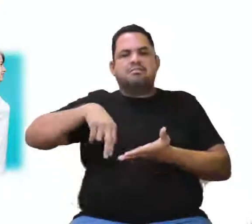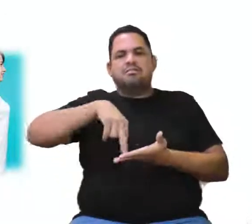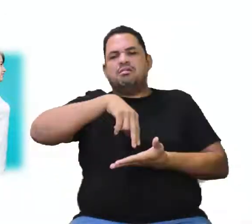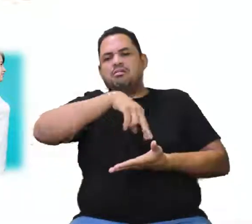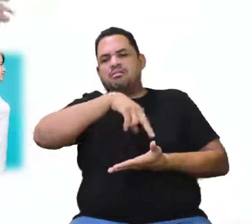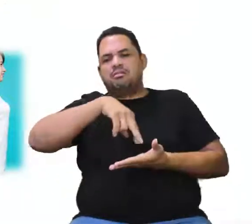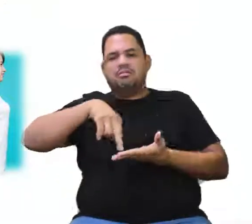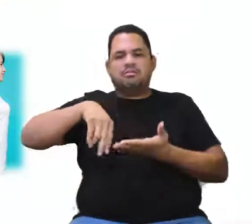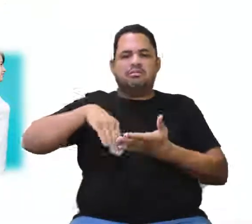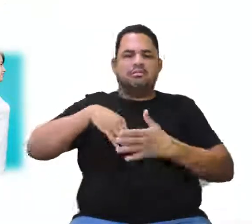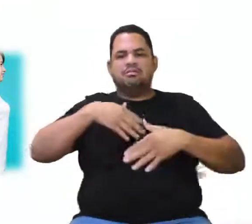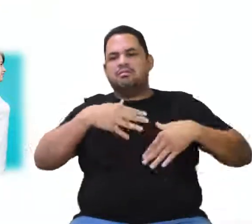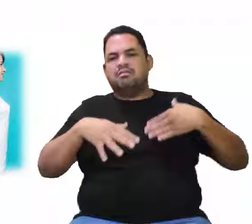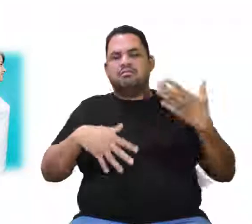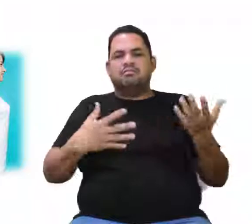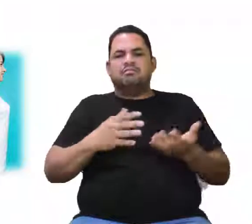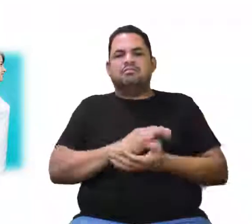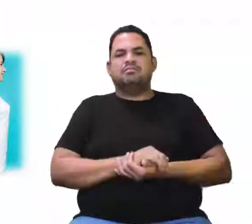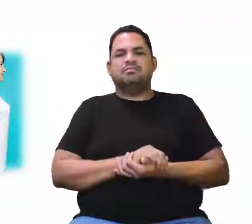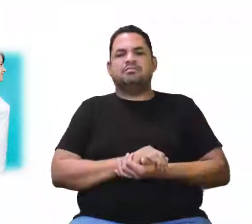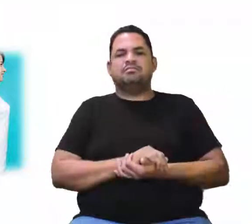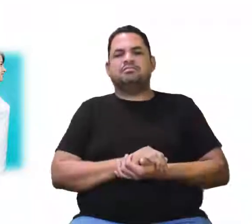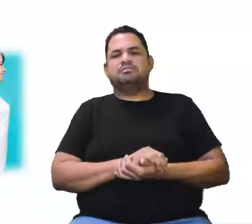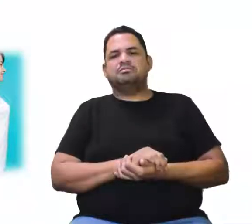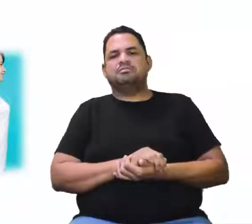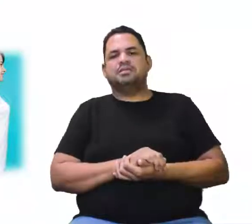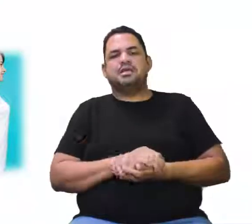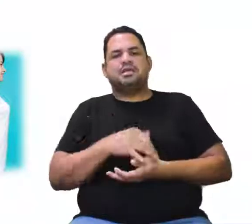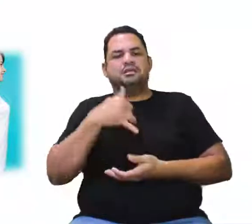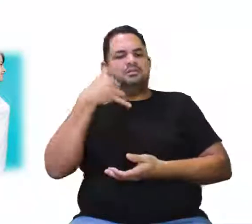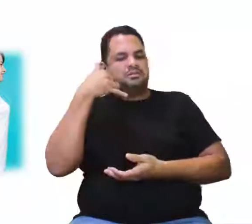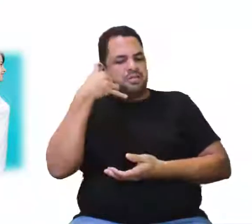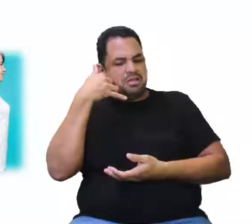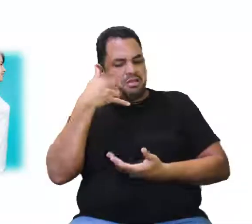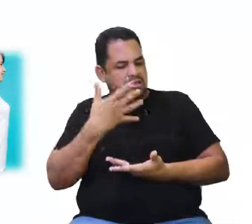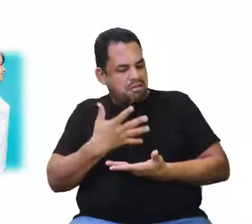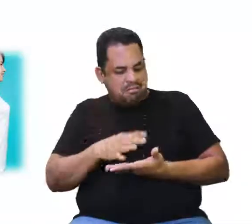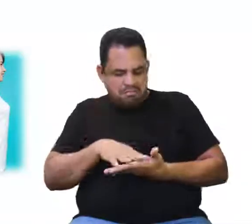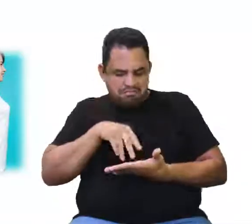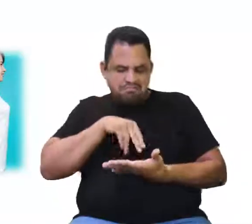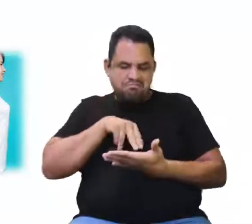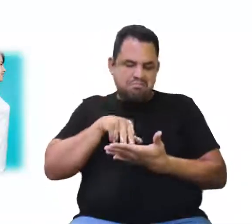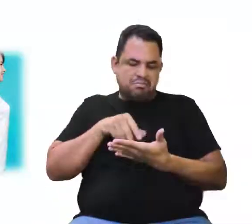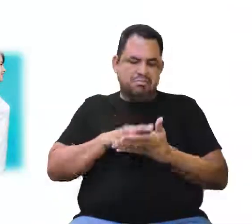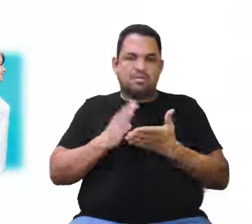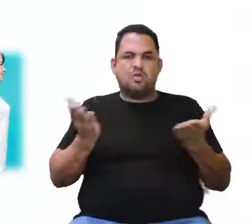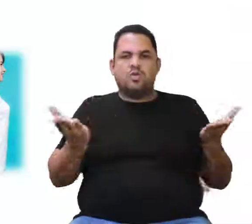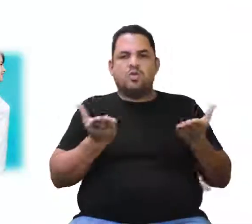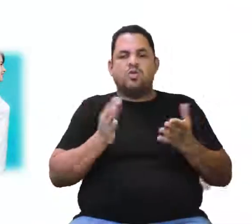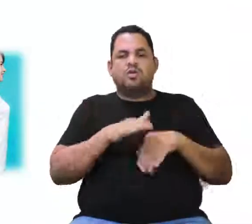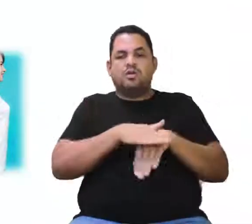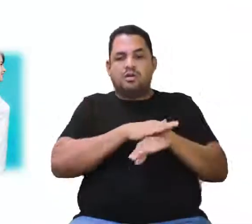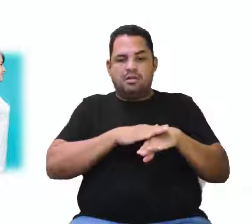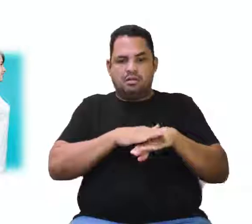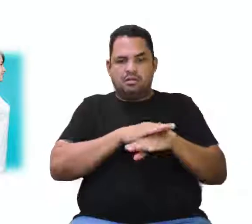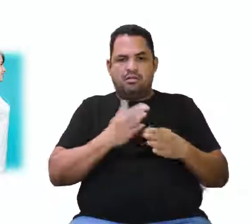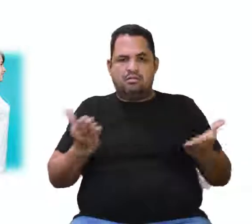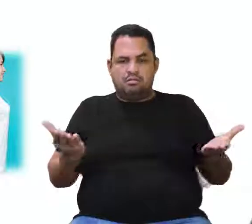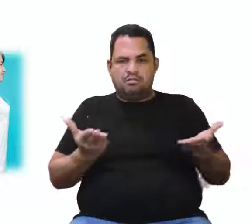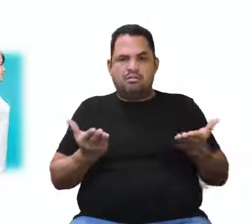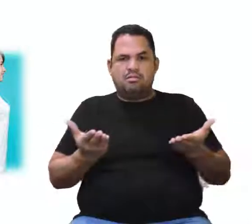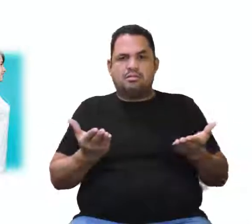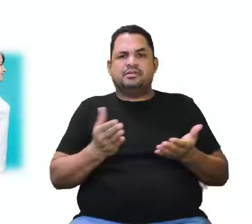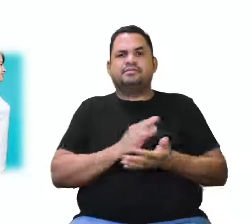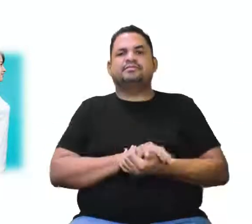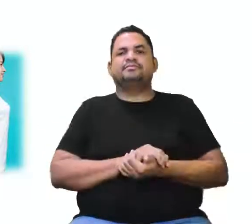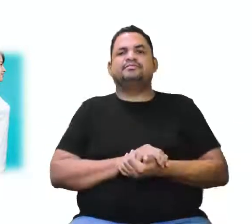muito, despojado, às vezes fica no celular muito tempo. Então, hoje a nossa conversa, agora, nesse